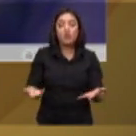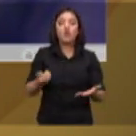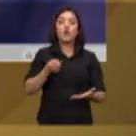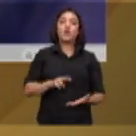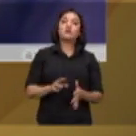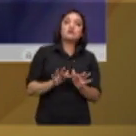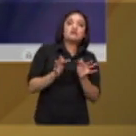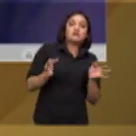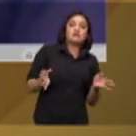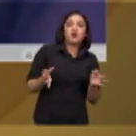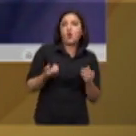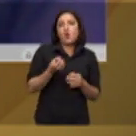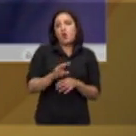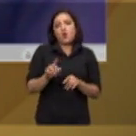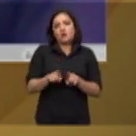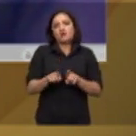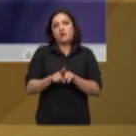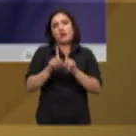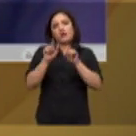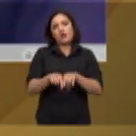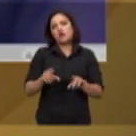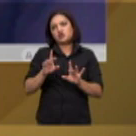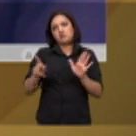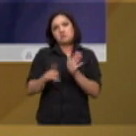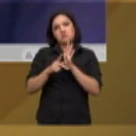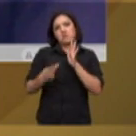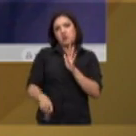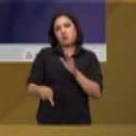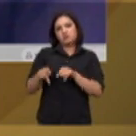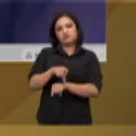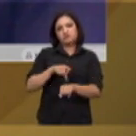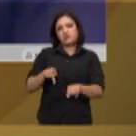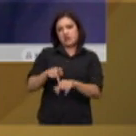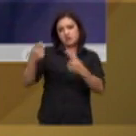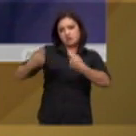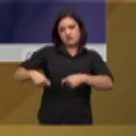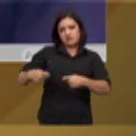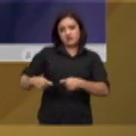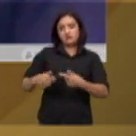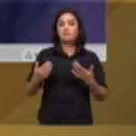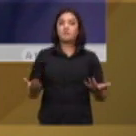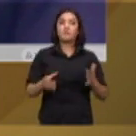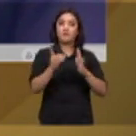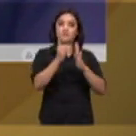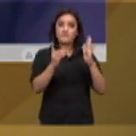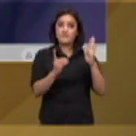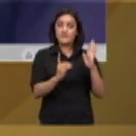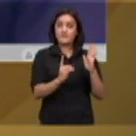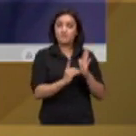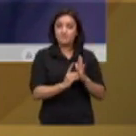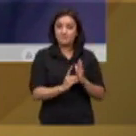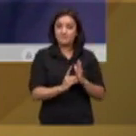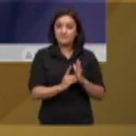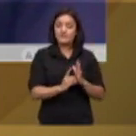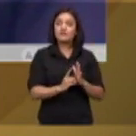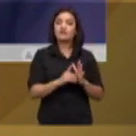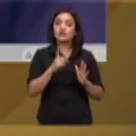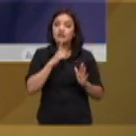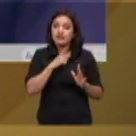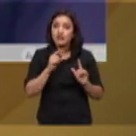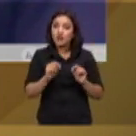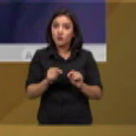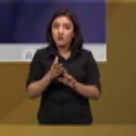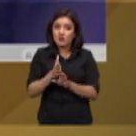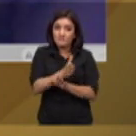simples conveniências do Estado. Então, o que nós temos aqui, o que o decreto-lei disciplinou